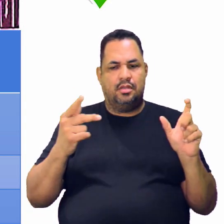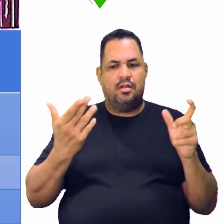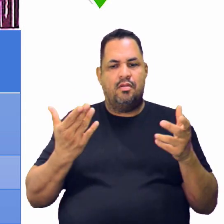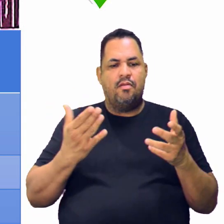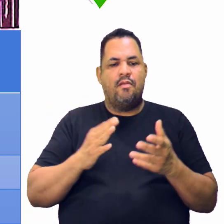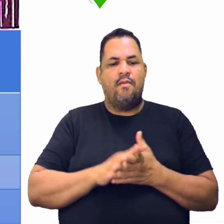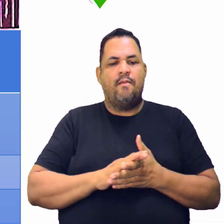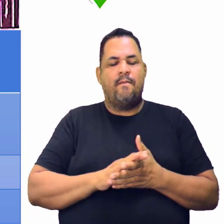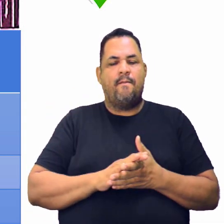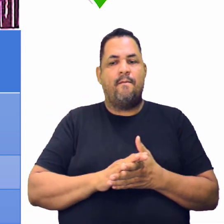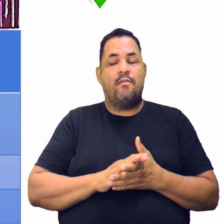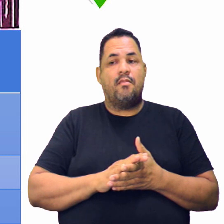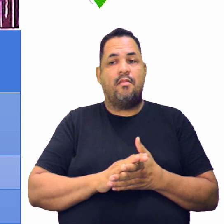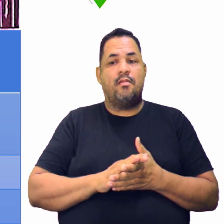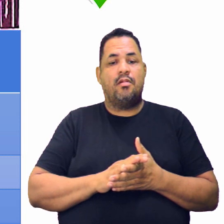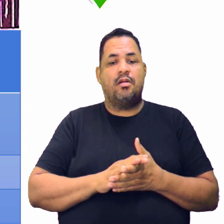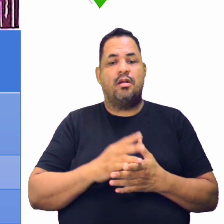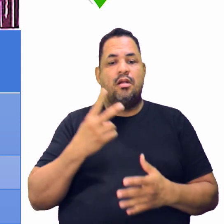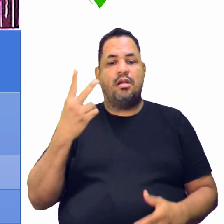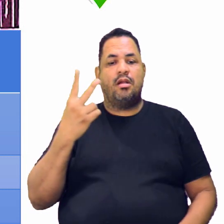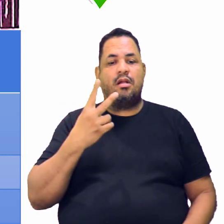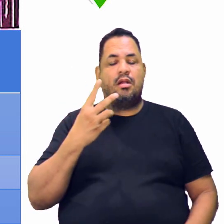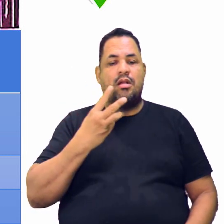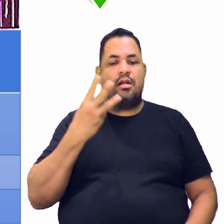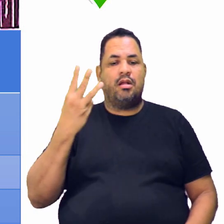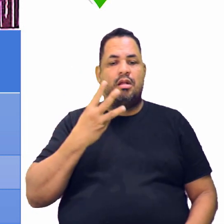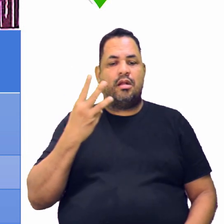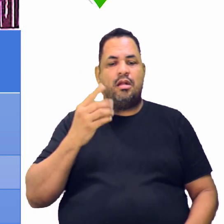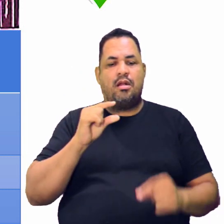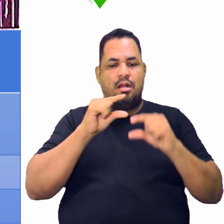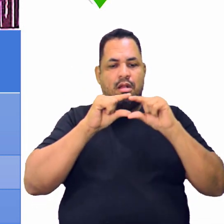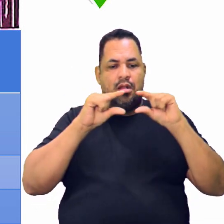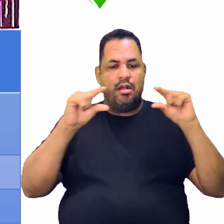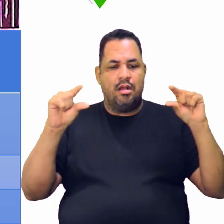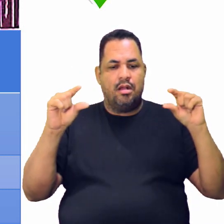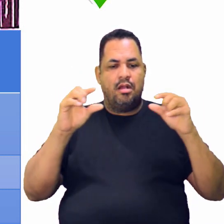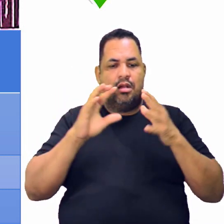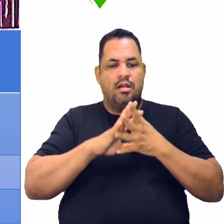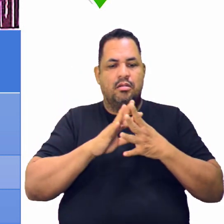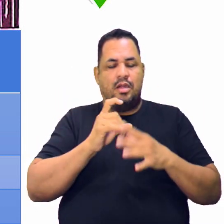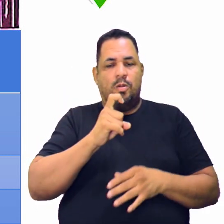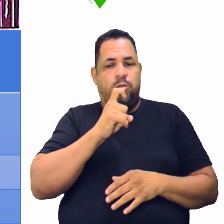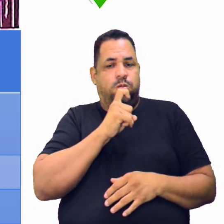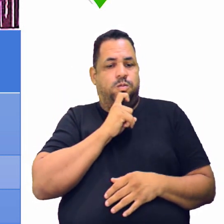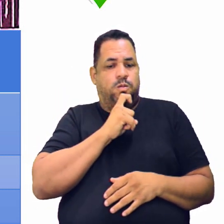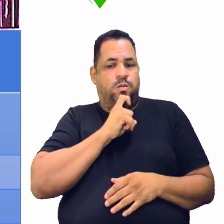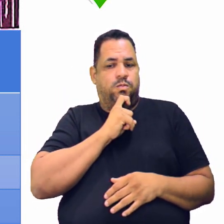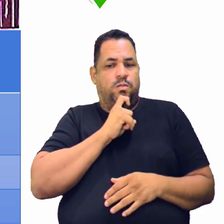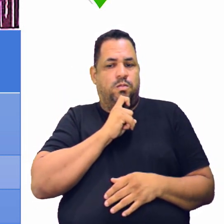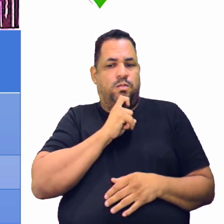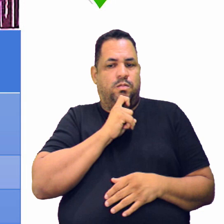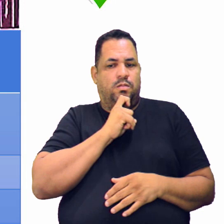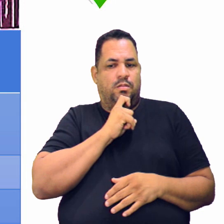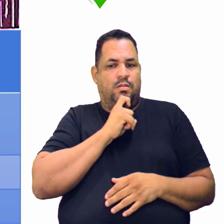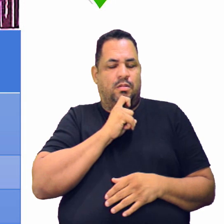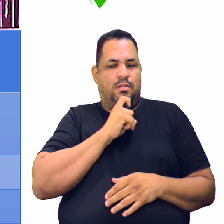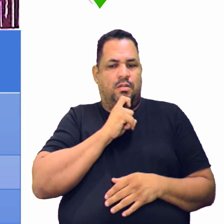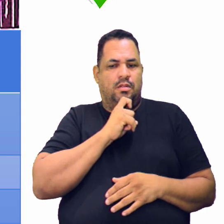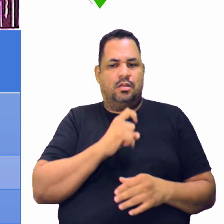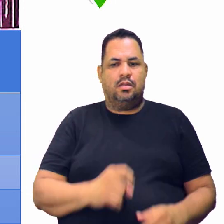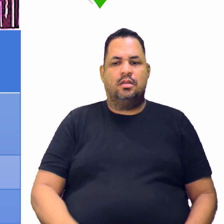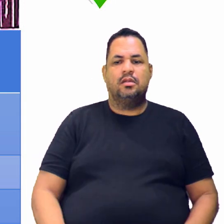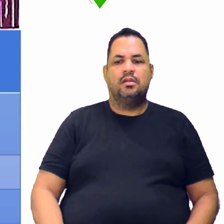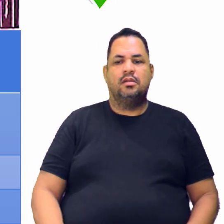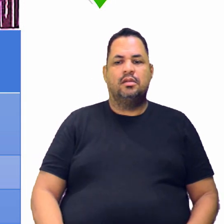a noite. Aí você vai para a segunda, para a terceira oração. Está muito frio. Está